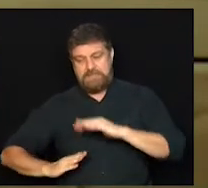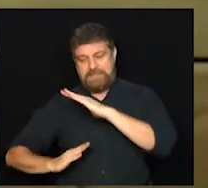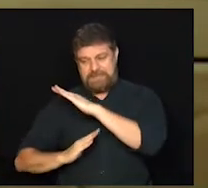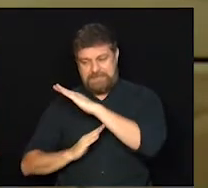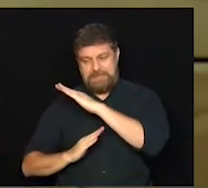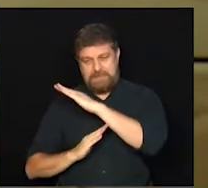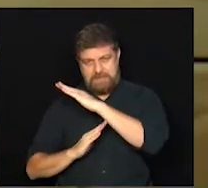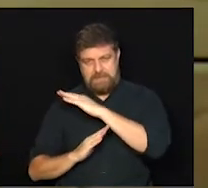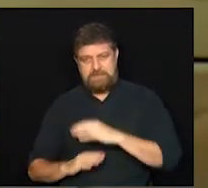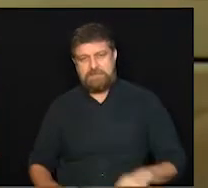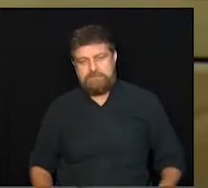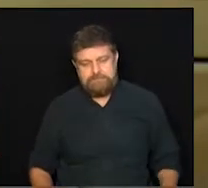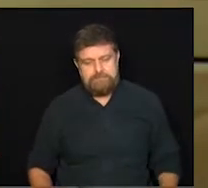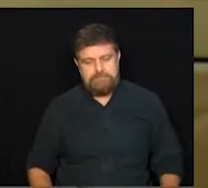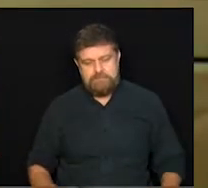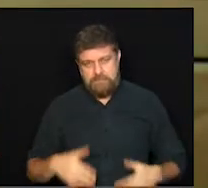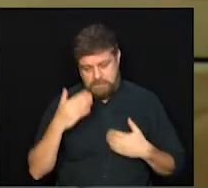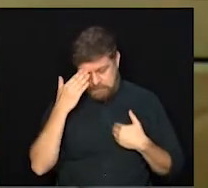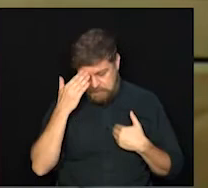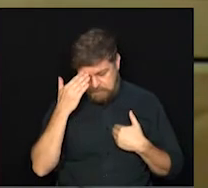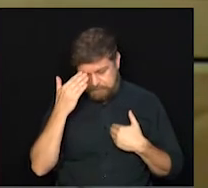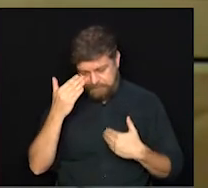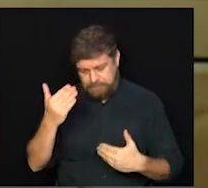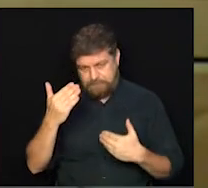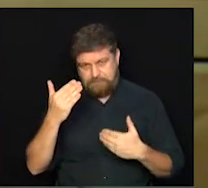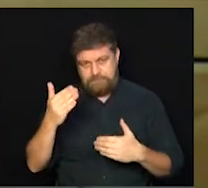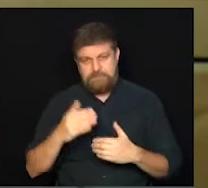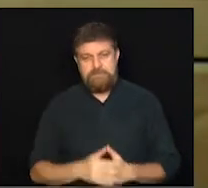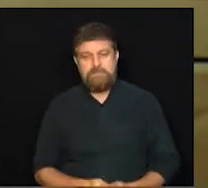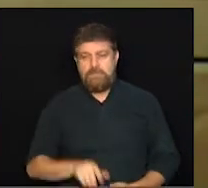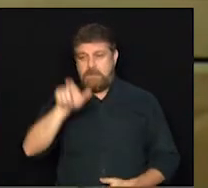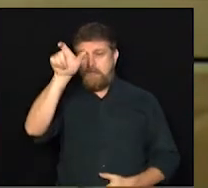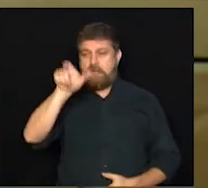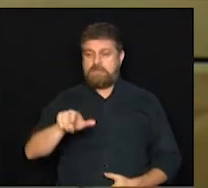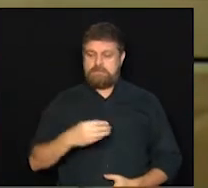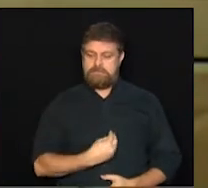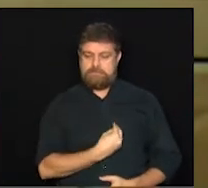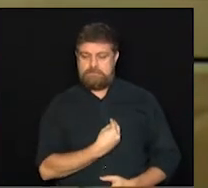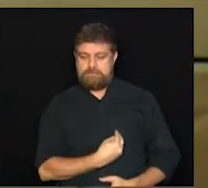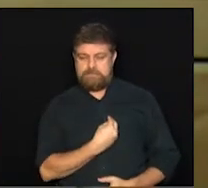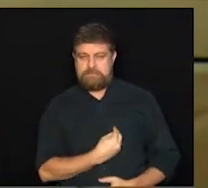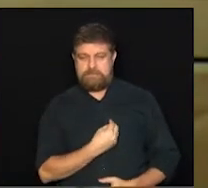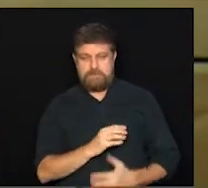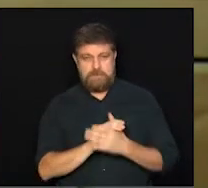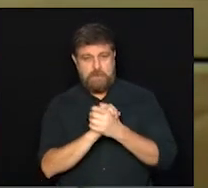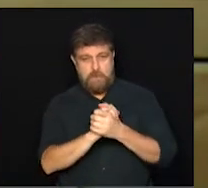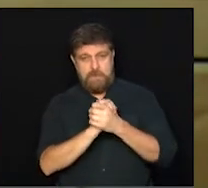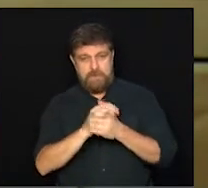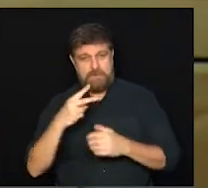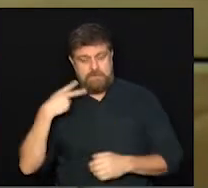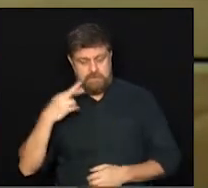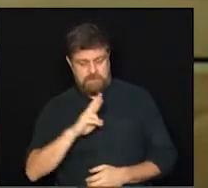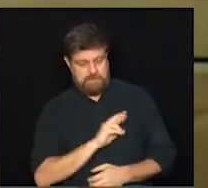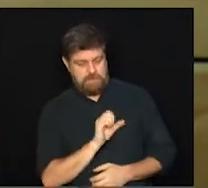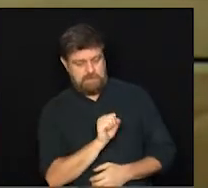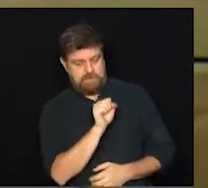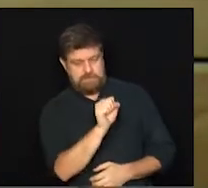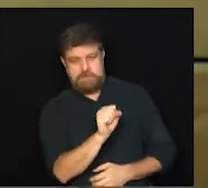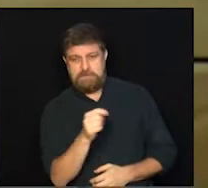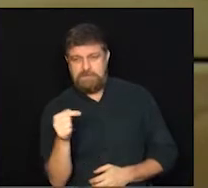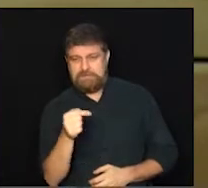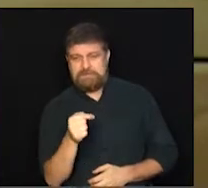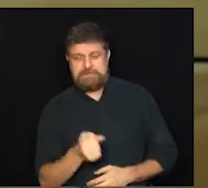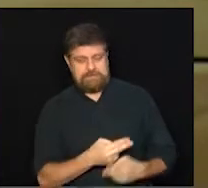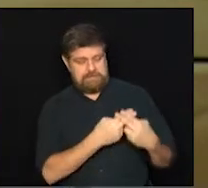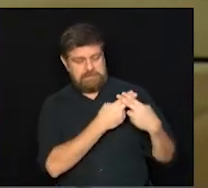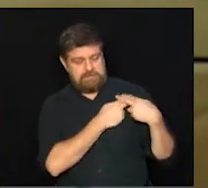Vereadores. Agradeço muito a sua presença, a sua participação. Parabéns ao vereador Rossini por estar coordenando